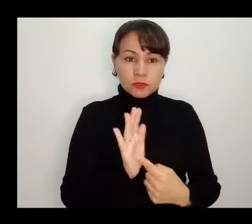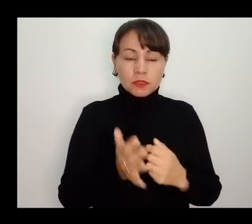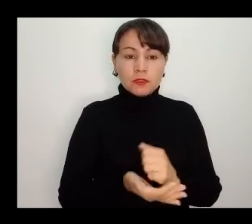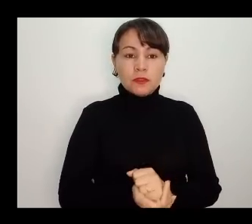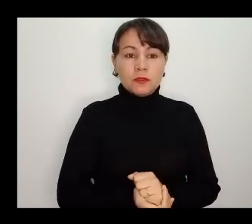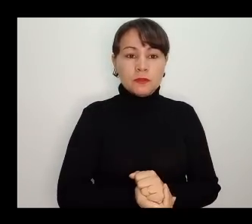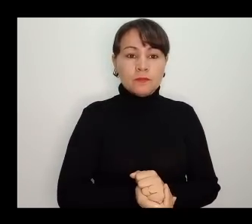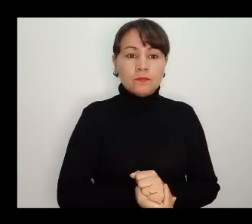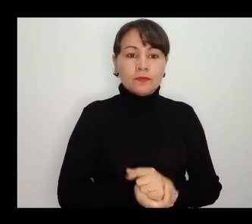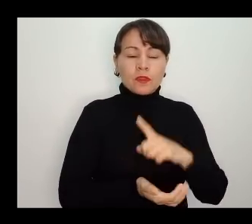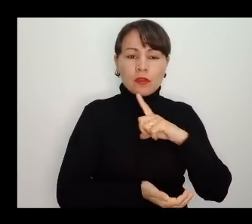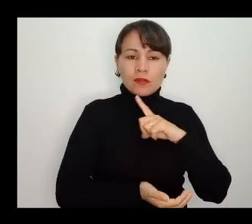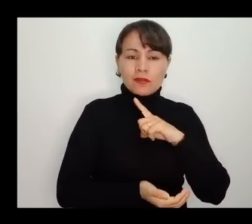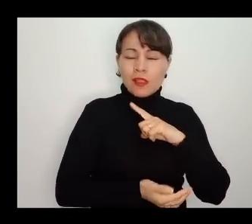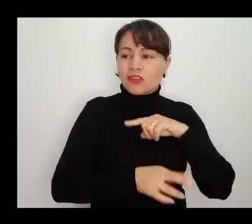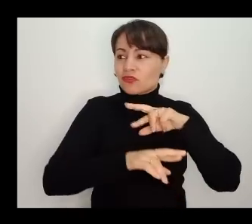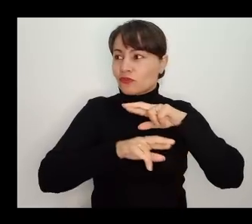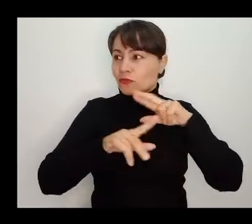vamos ter